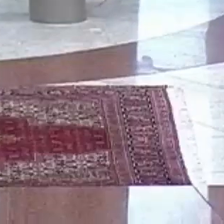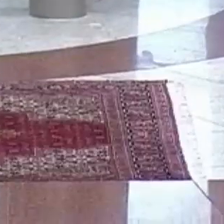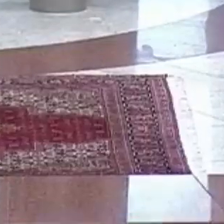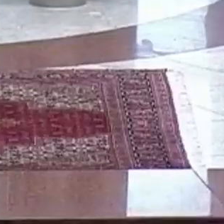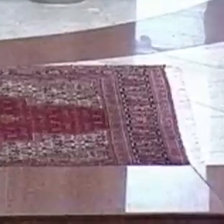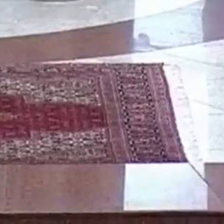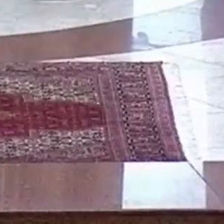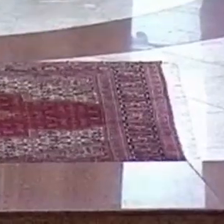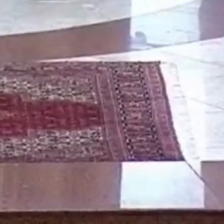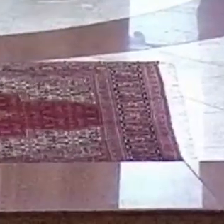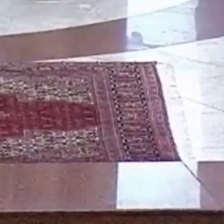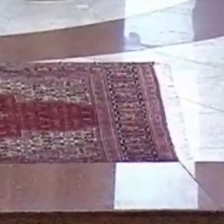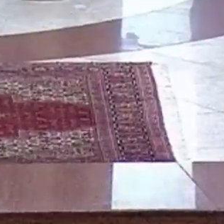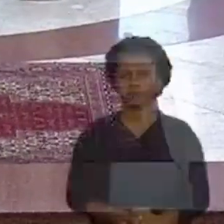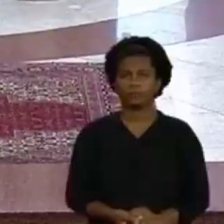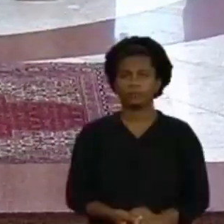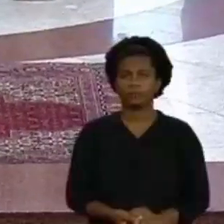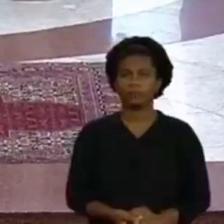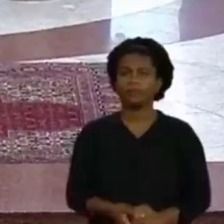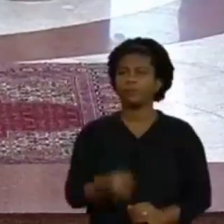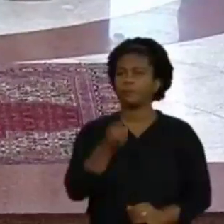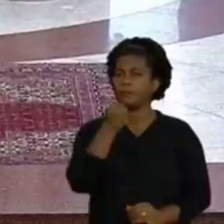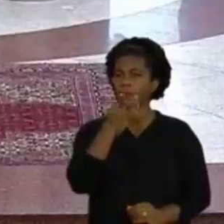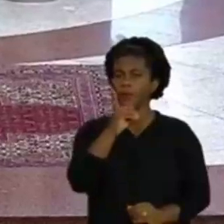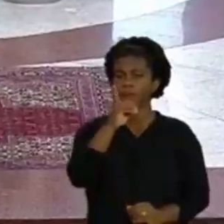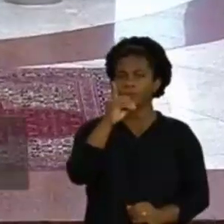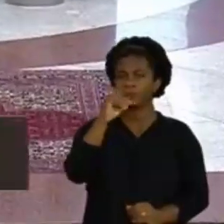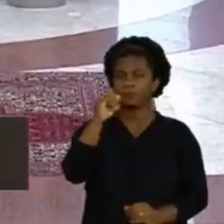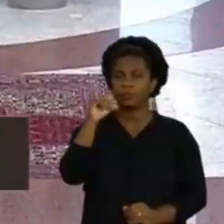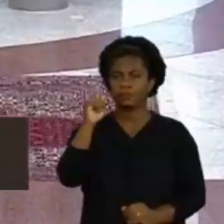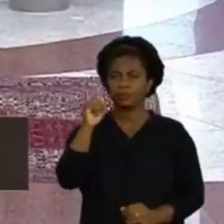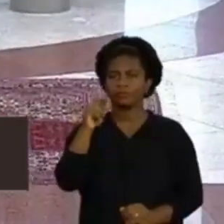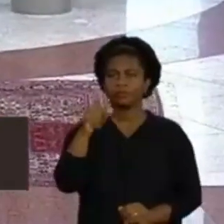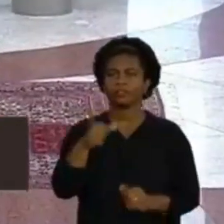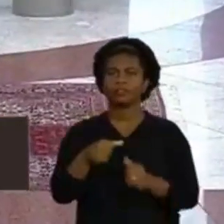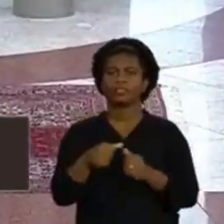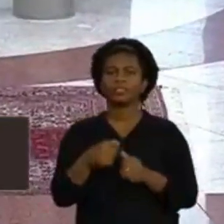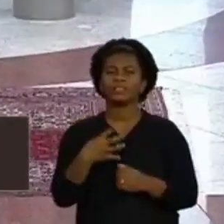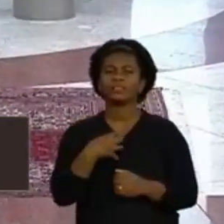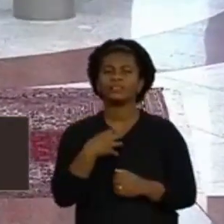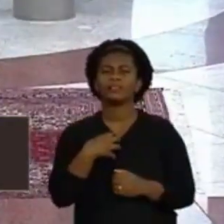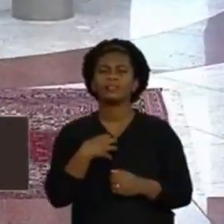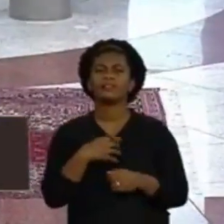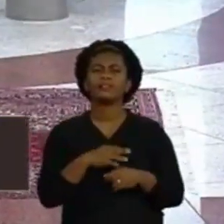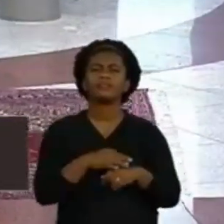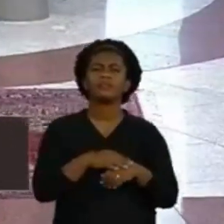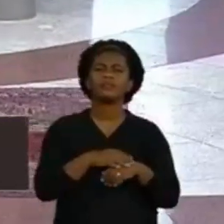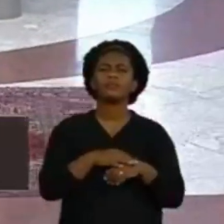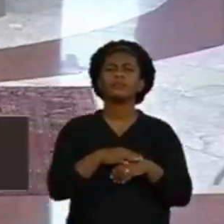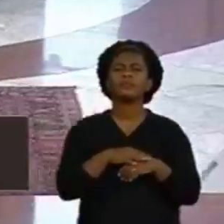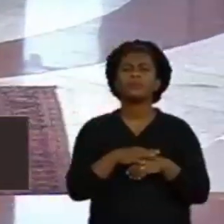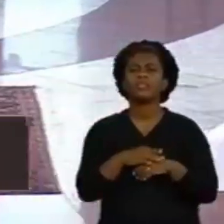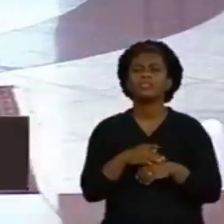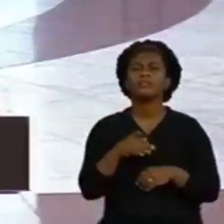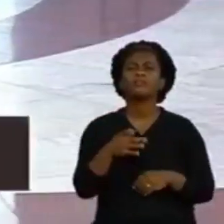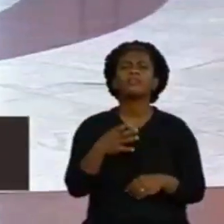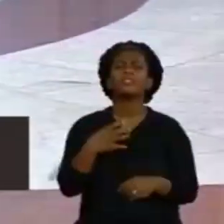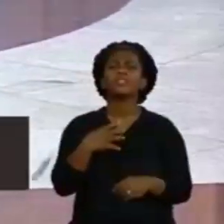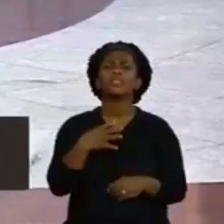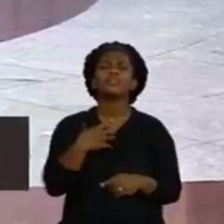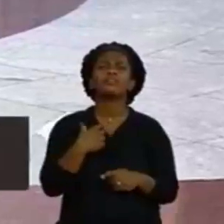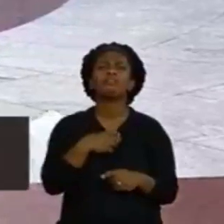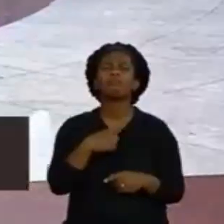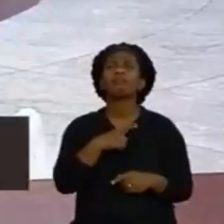Bom dia, gente. Você que está enfermo, você que está sentindo dores, você que tem problema